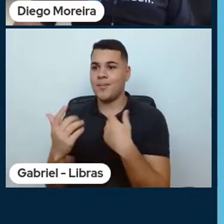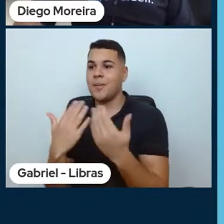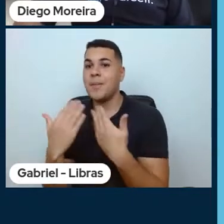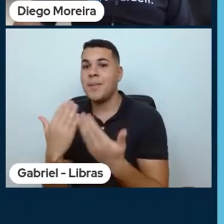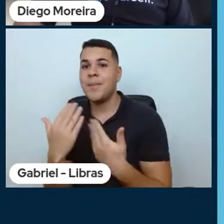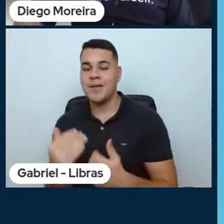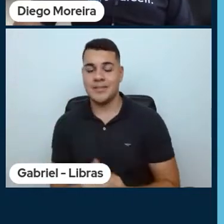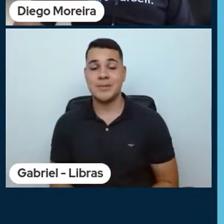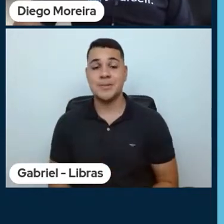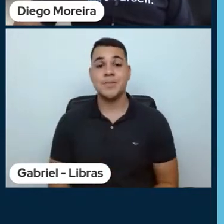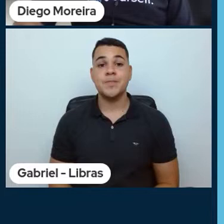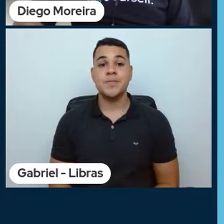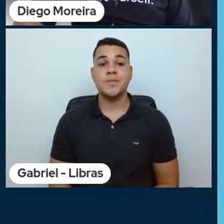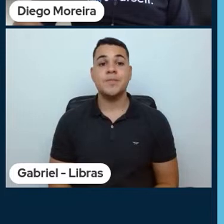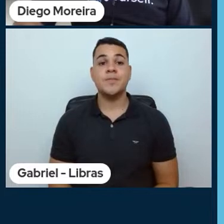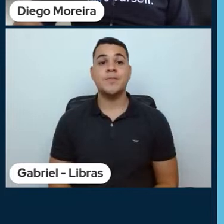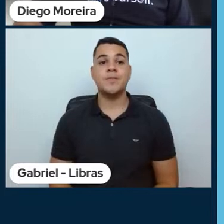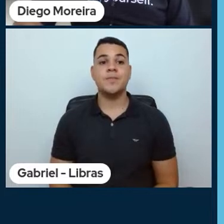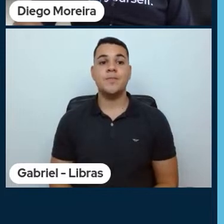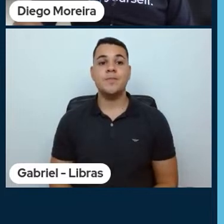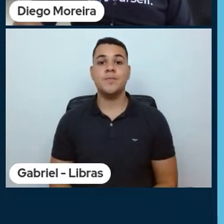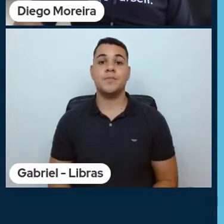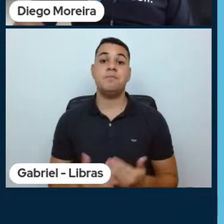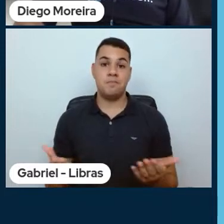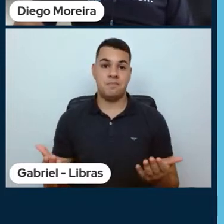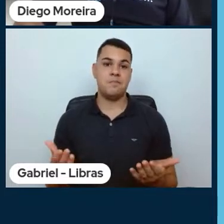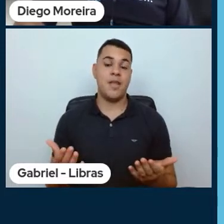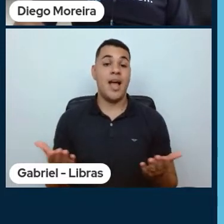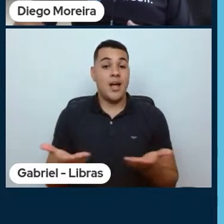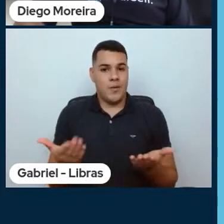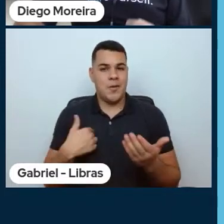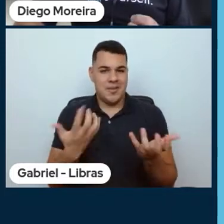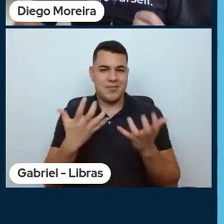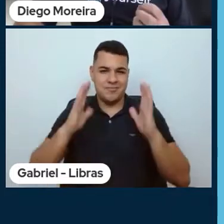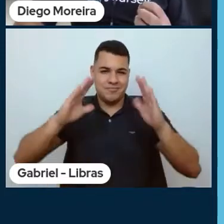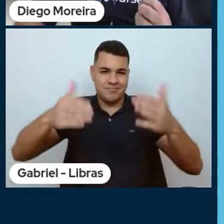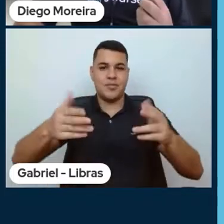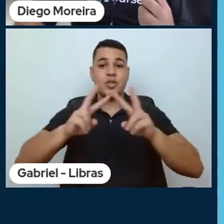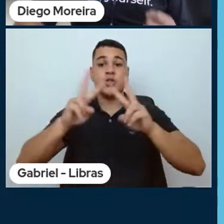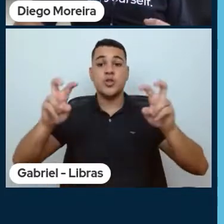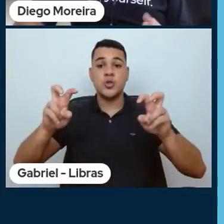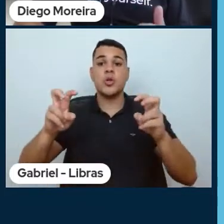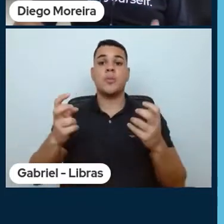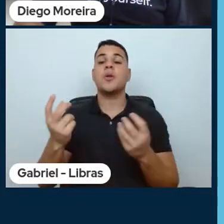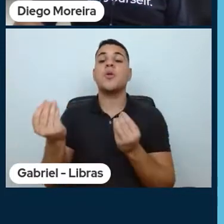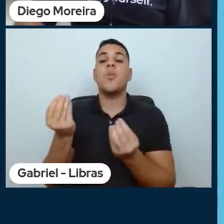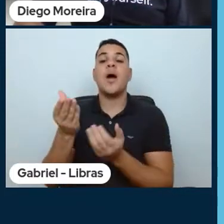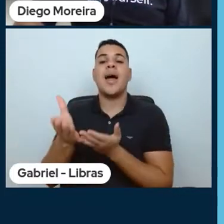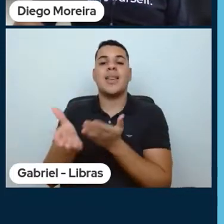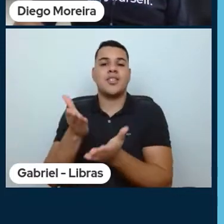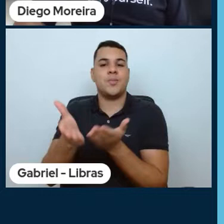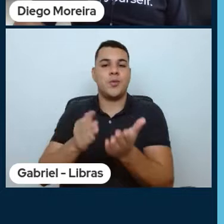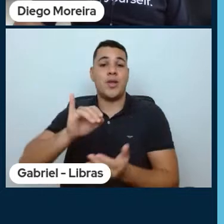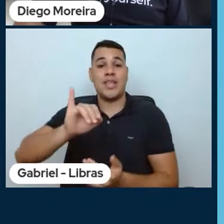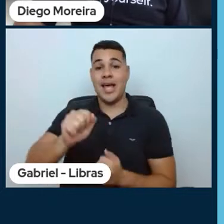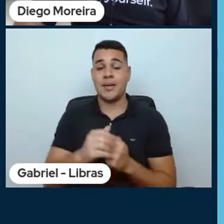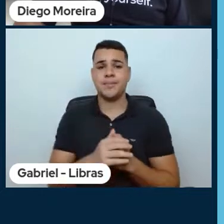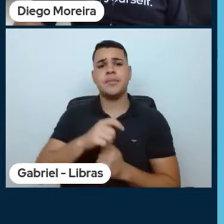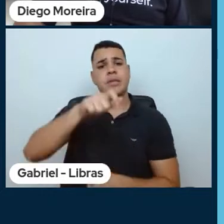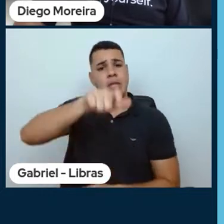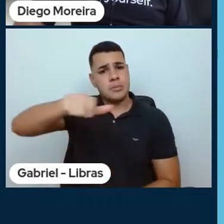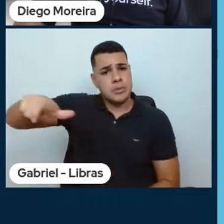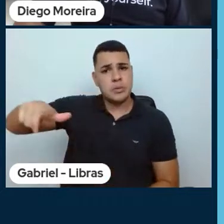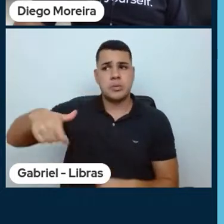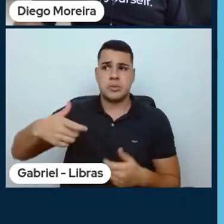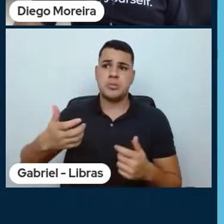Falando um pouco de automação de atendimento, né, os clientes precisam da IA para tornar suas vidas mais fáceis